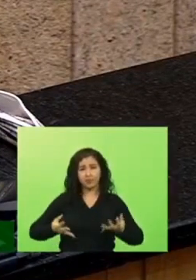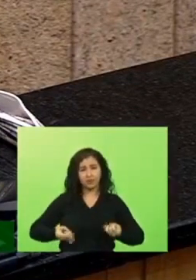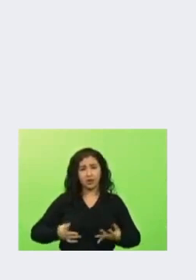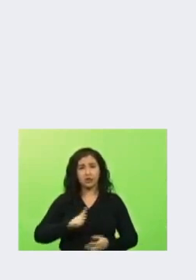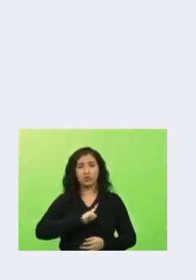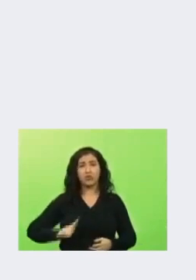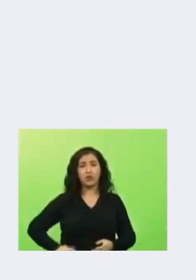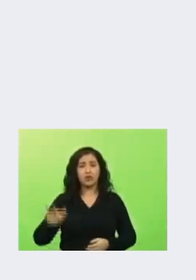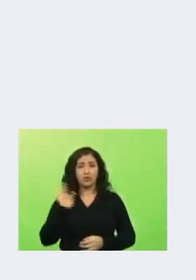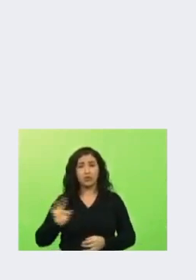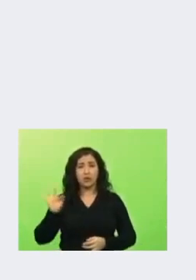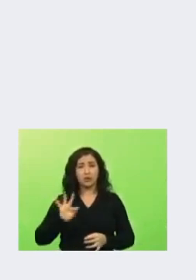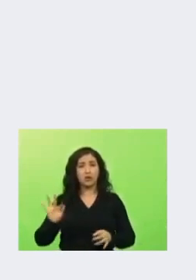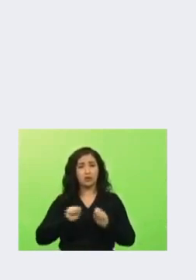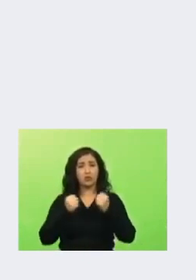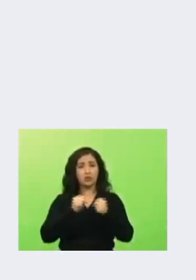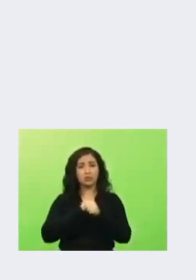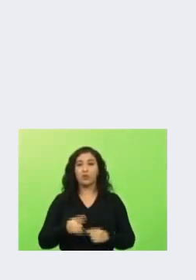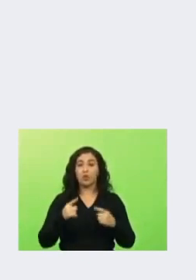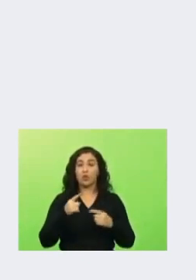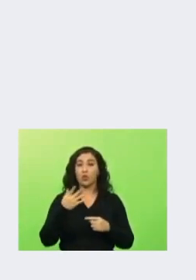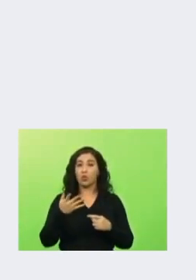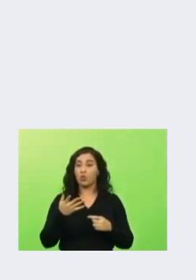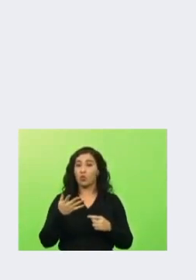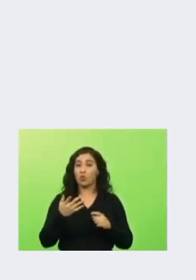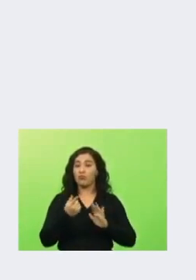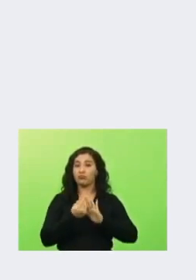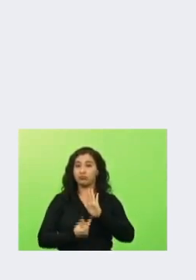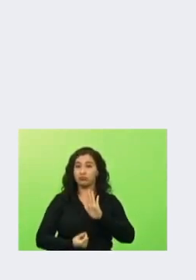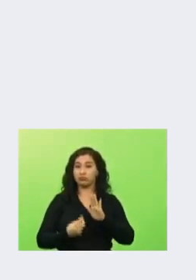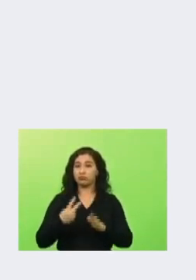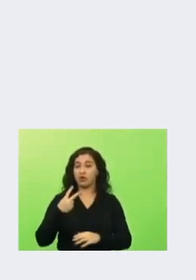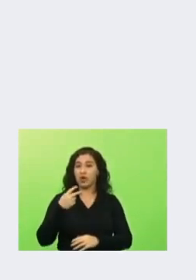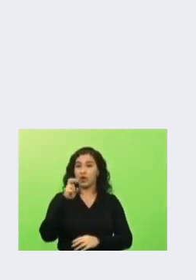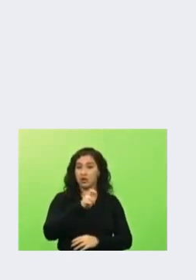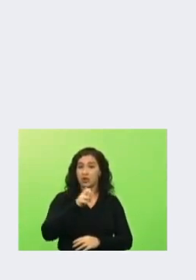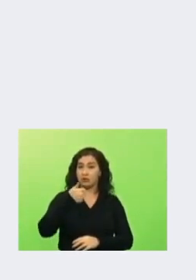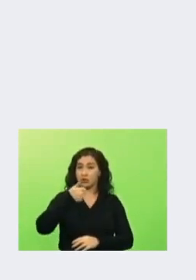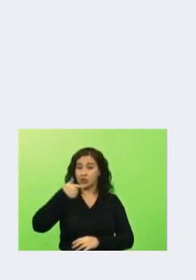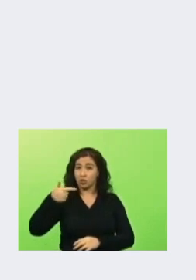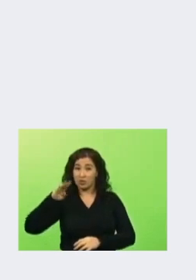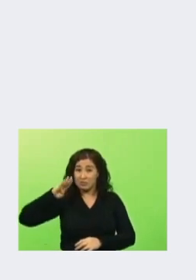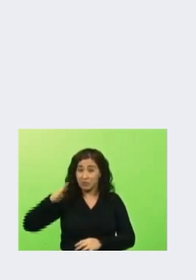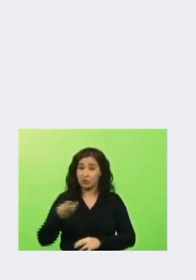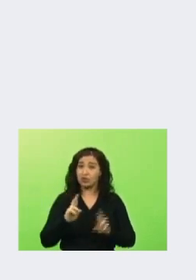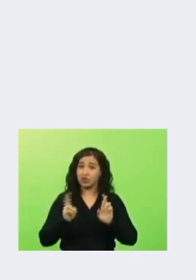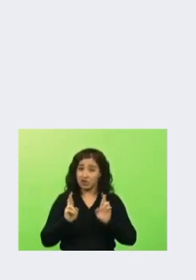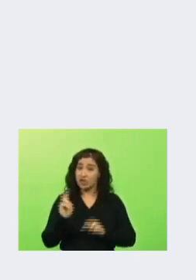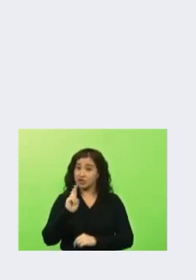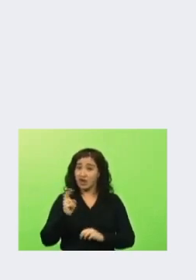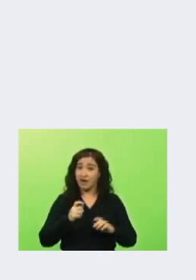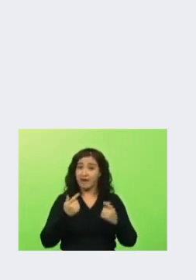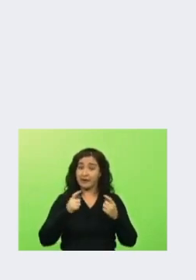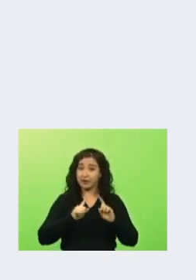no combate ao coronavírus. Vocês estão vendo aí? Do orçamento de 512 bilhões de reais previstos para combater o